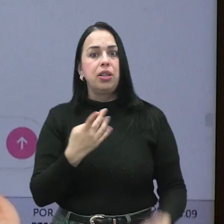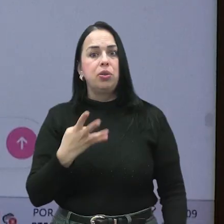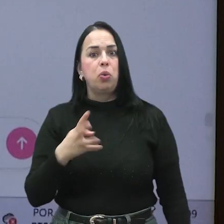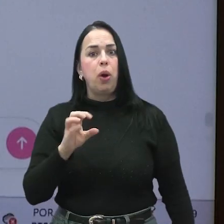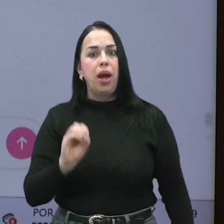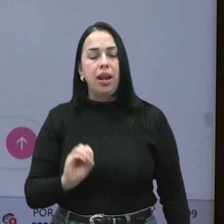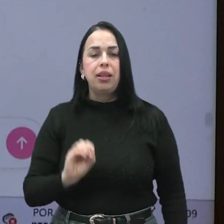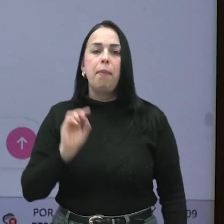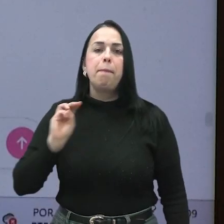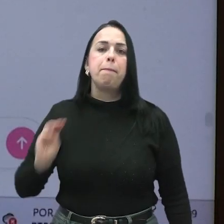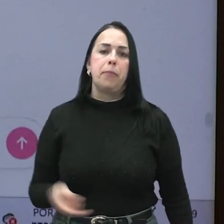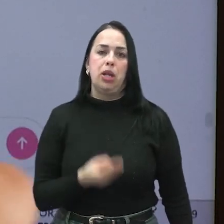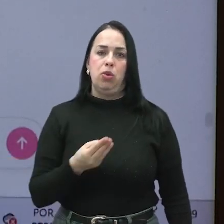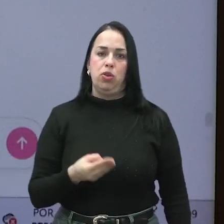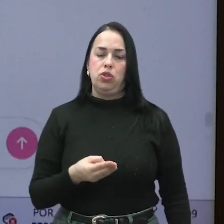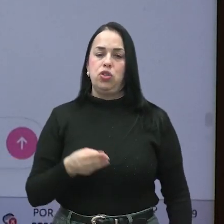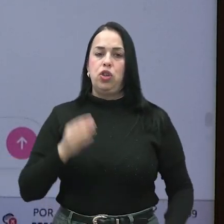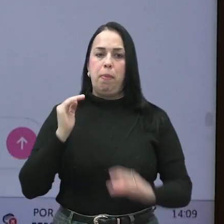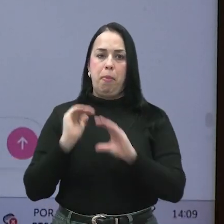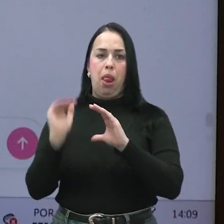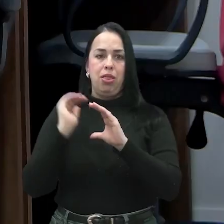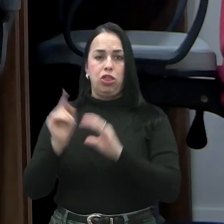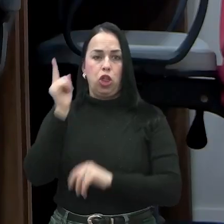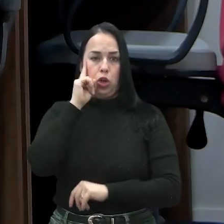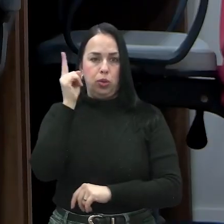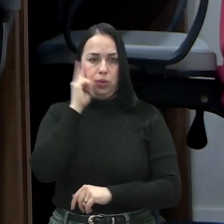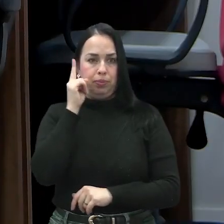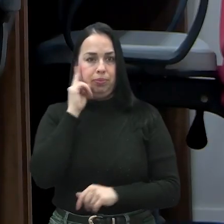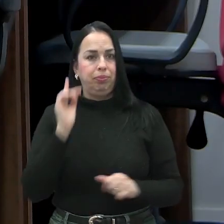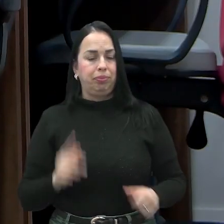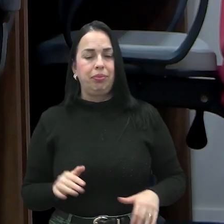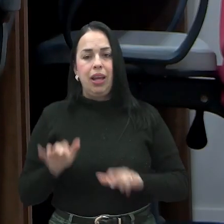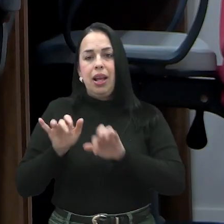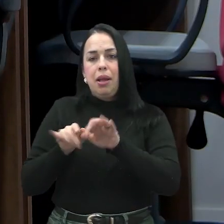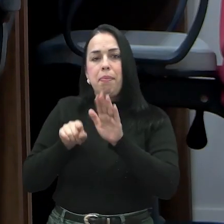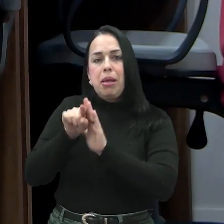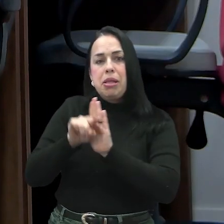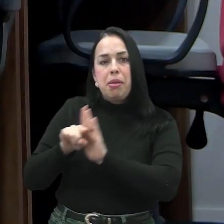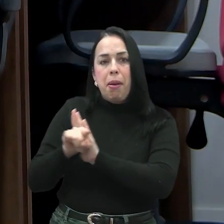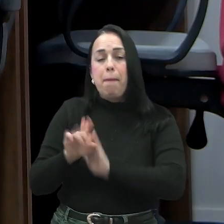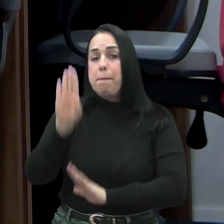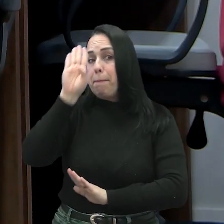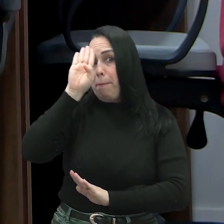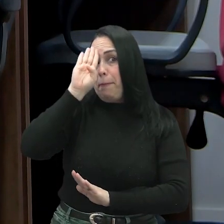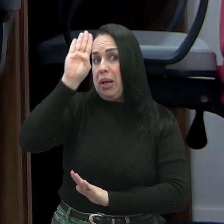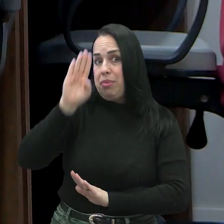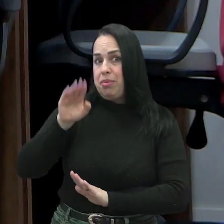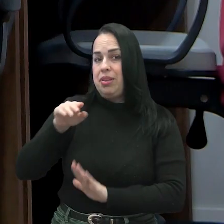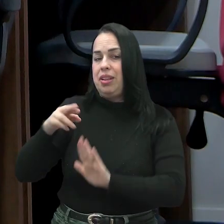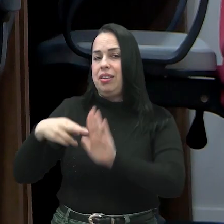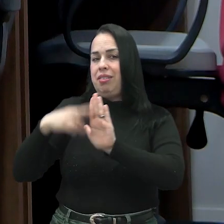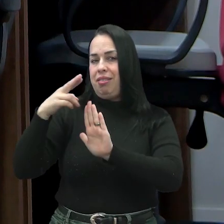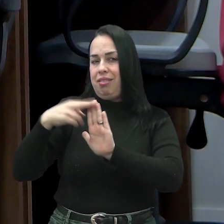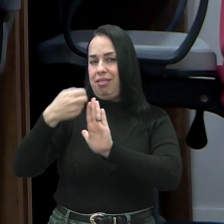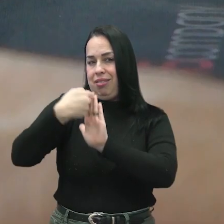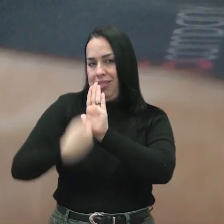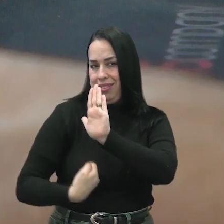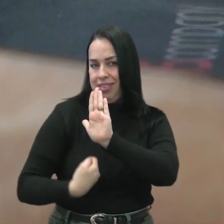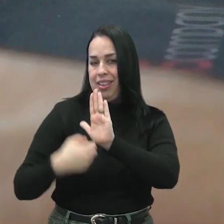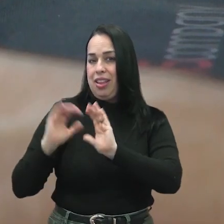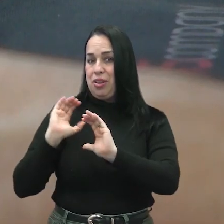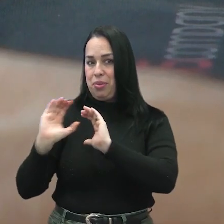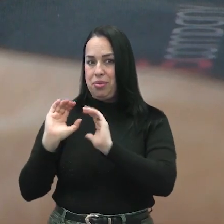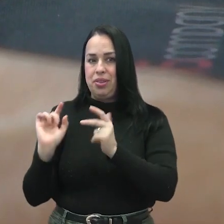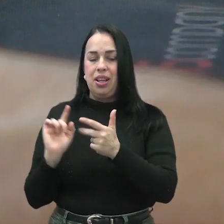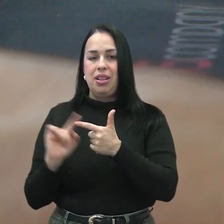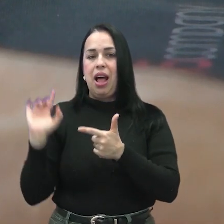140 milhões de mensagens enviadas diariamente. Os brasileiros recorrem ao ChatGPT principalmente para